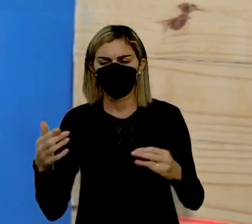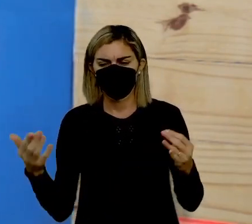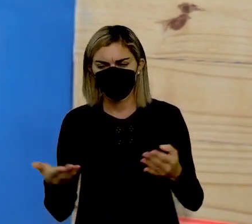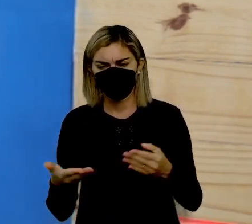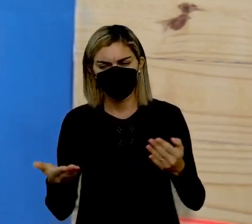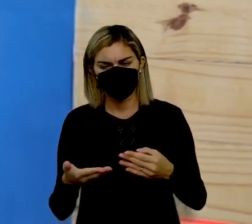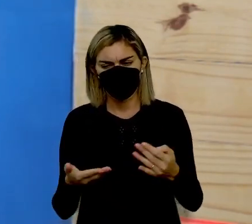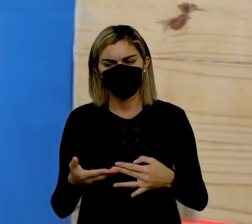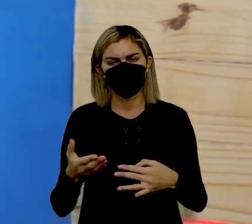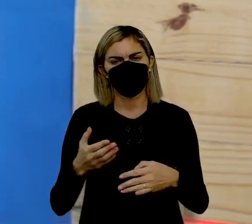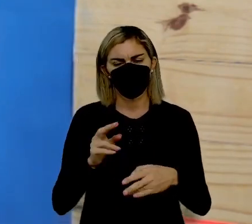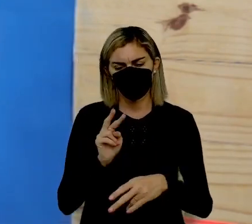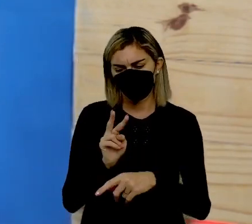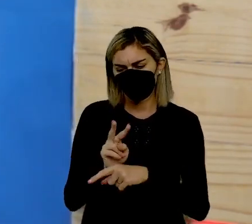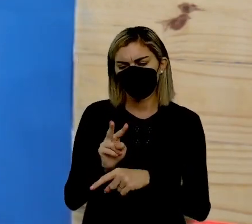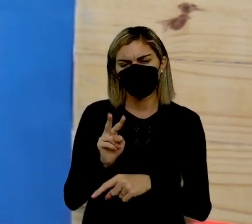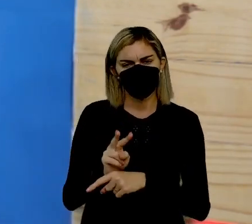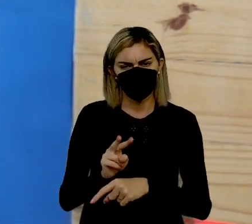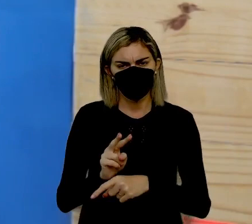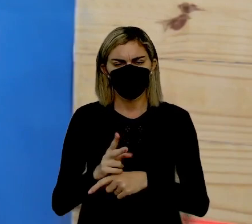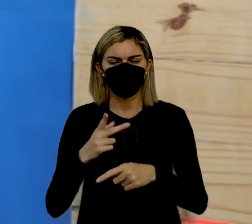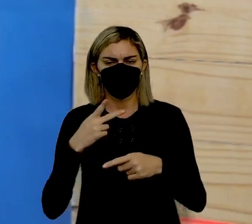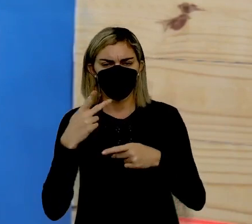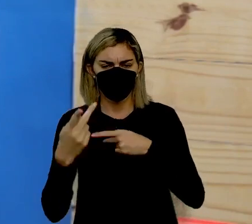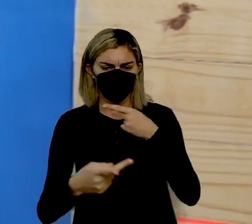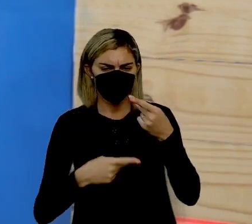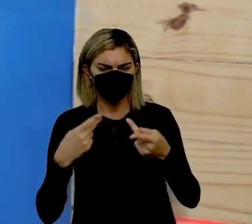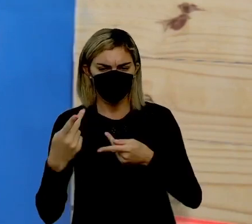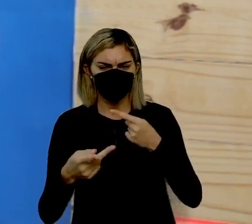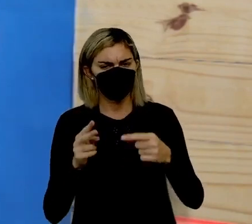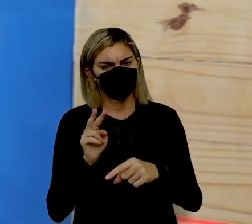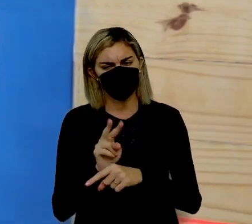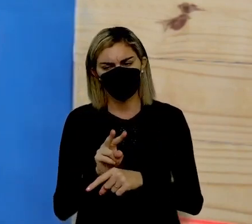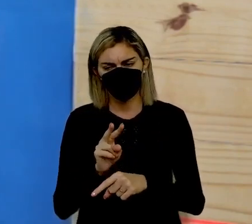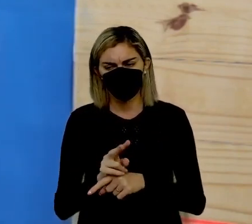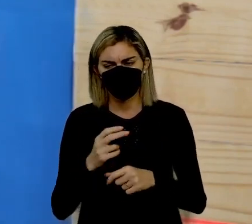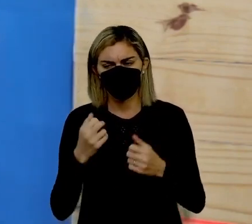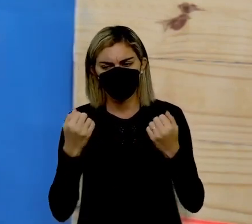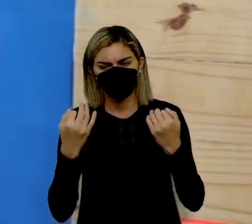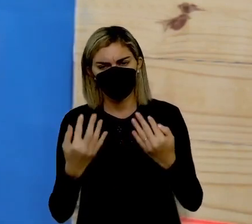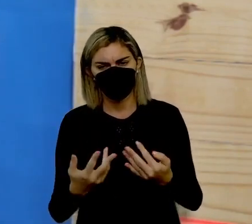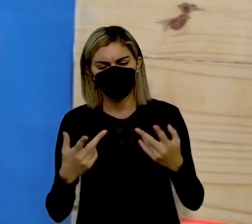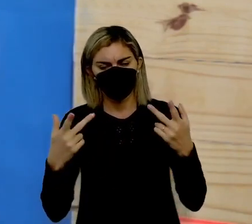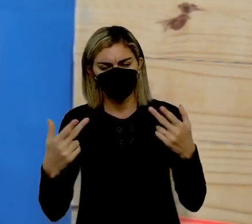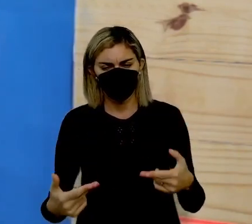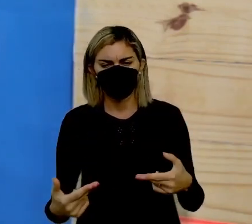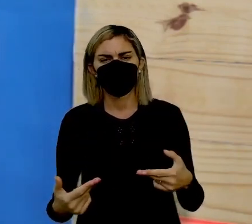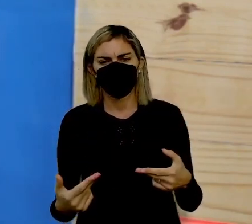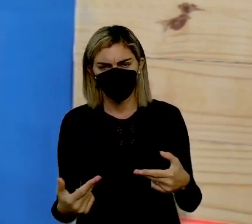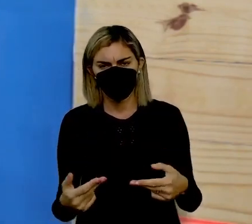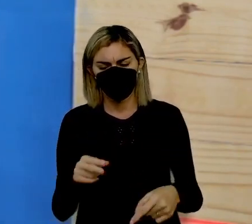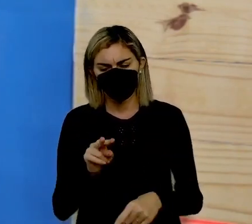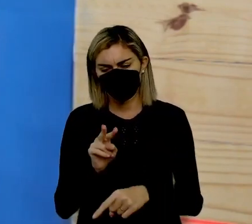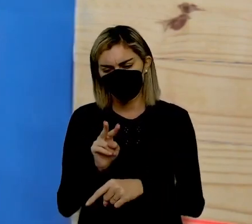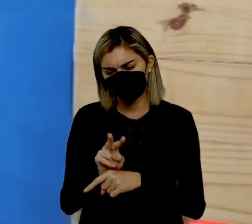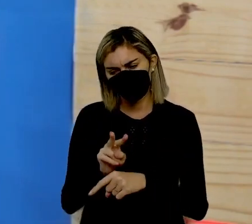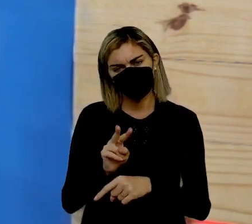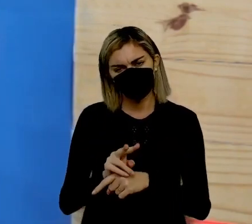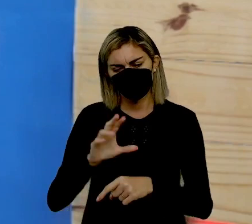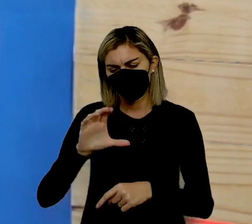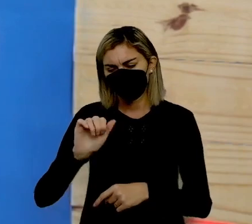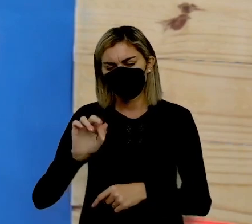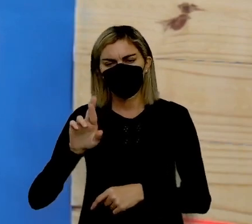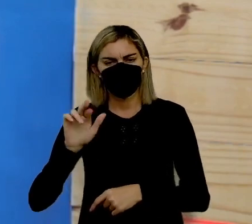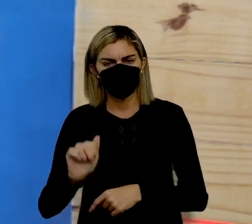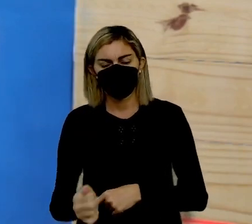princípio da conservação. Quando fala conservar, está dizendo que é igual, vai conservar a carga.